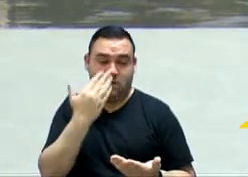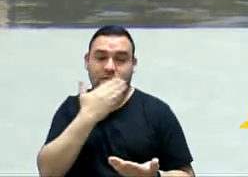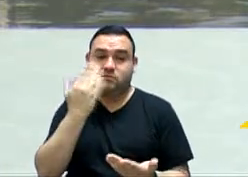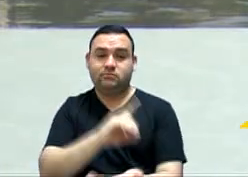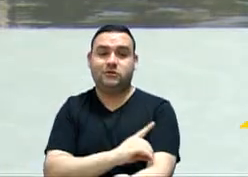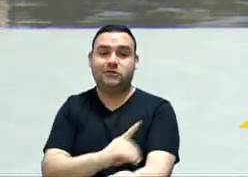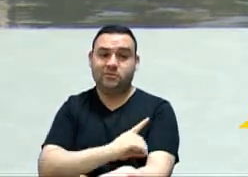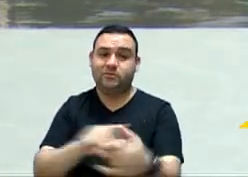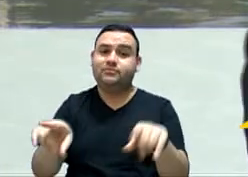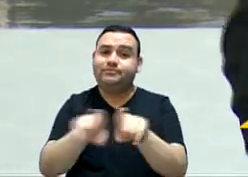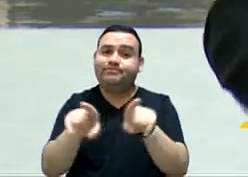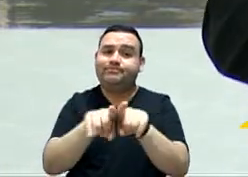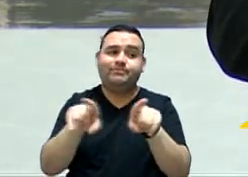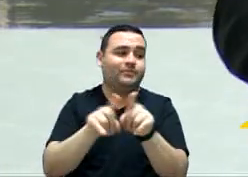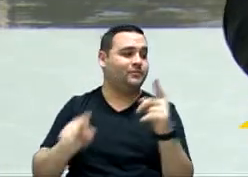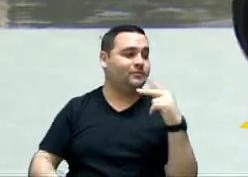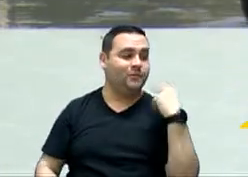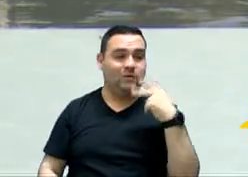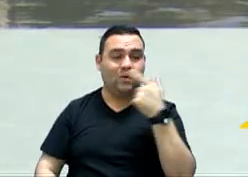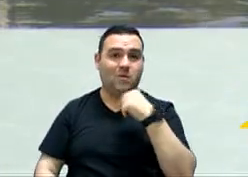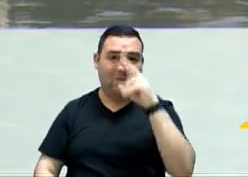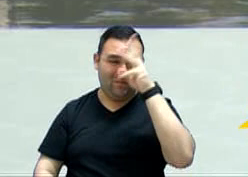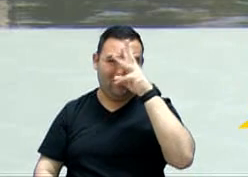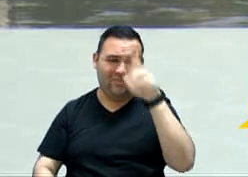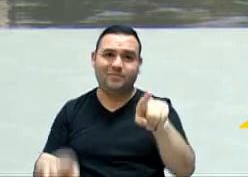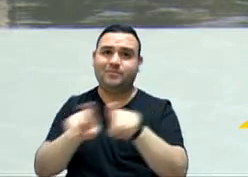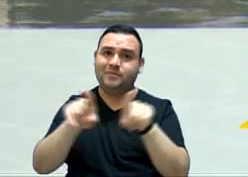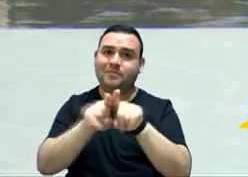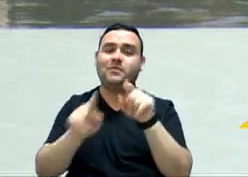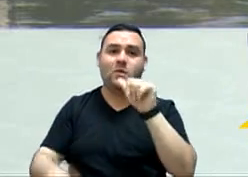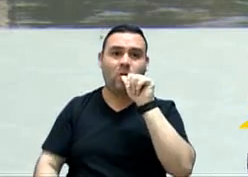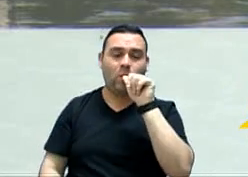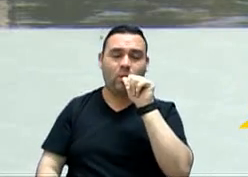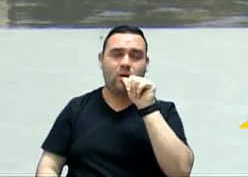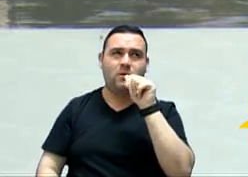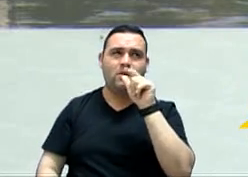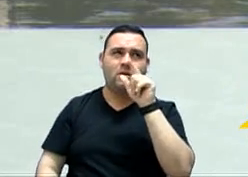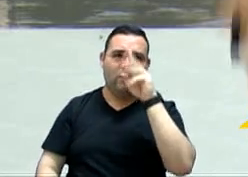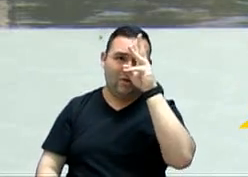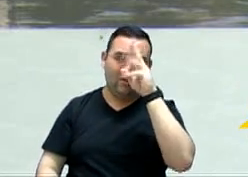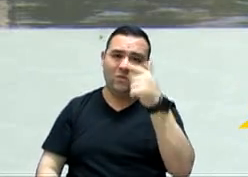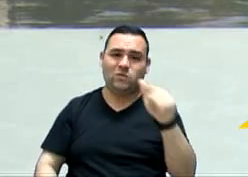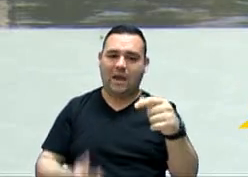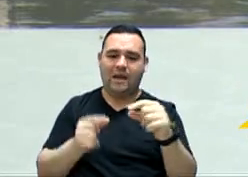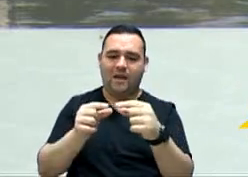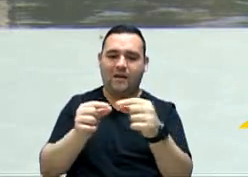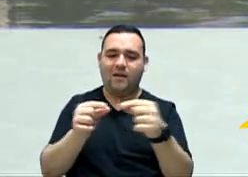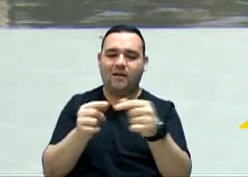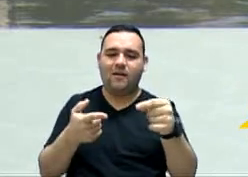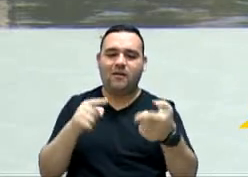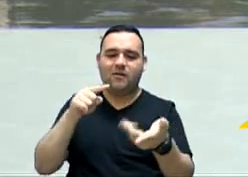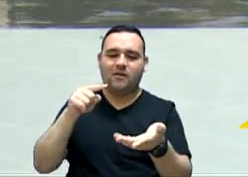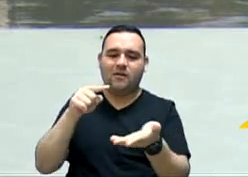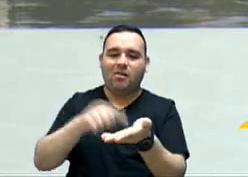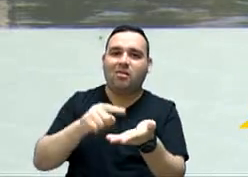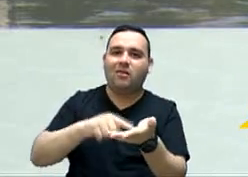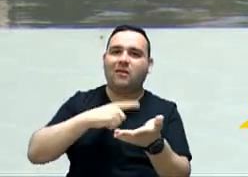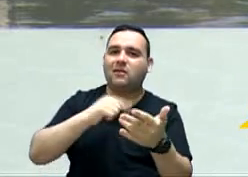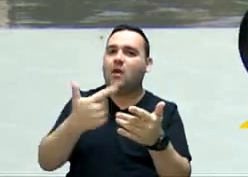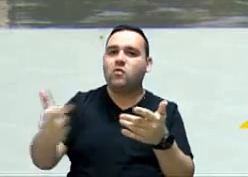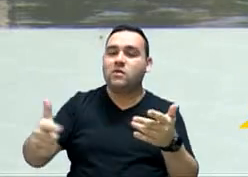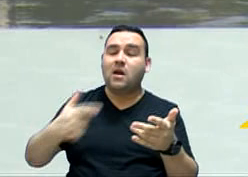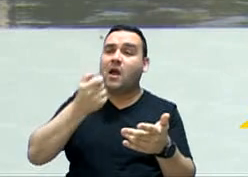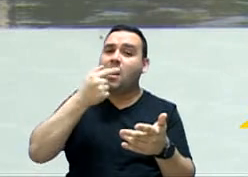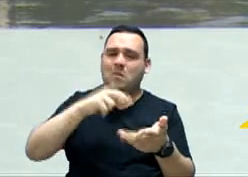Hudson. Também, Vanderlei Diogo também é diabético aqui, não tem aquela fita, então está faltando remédio nos